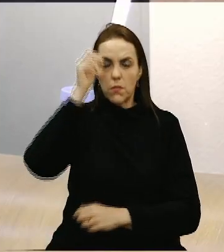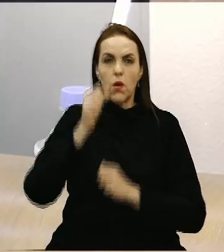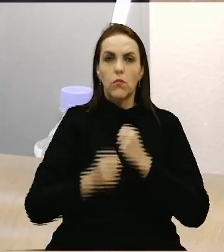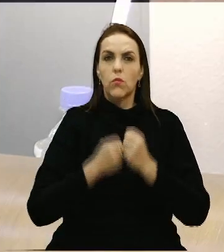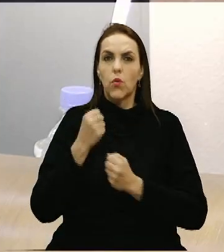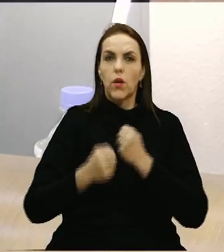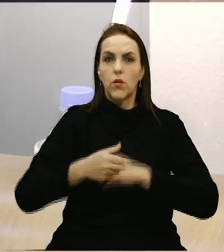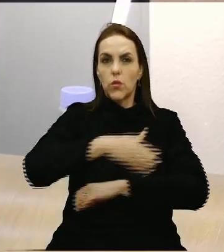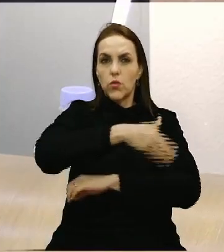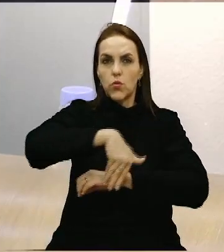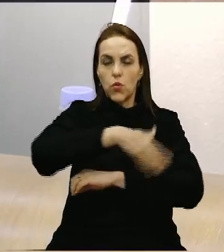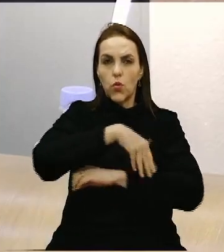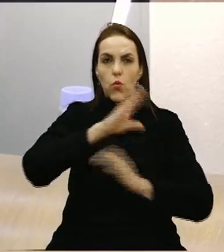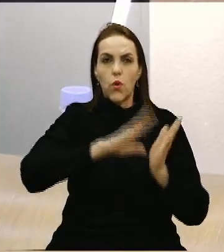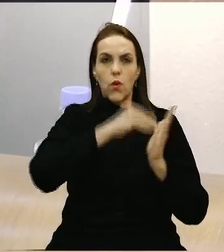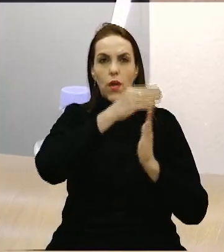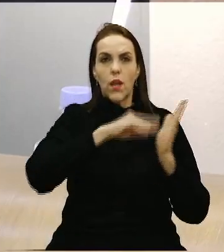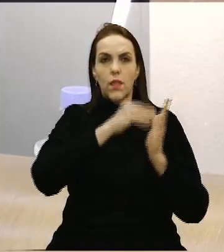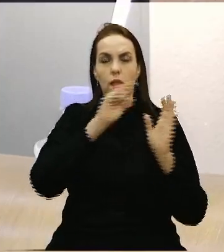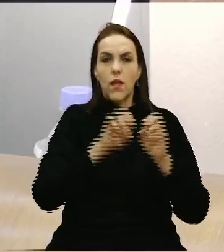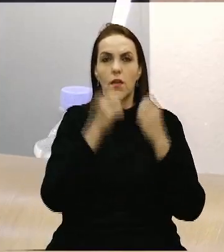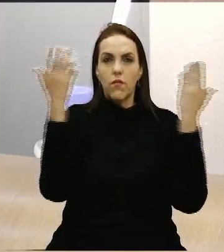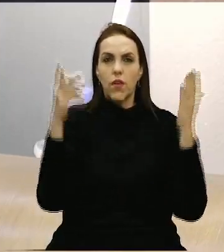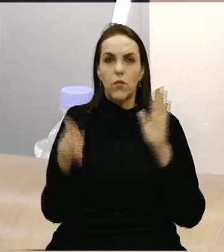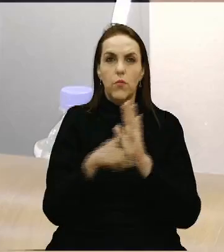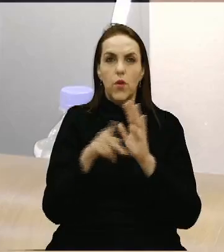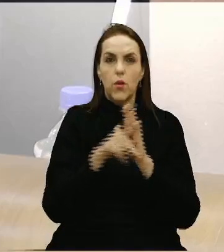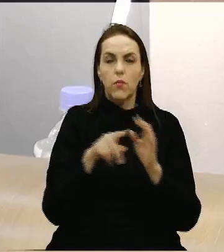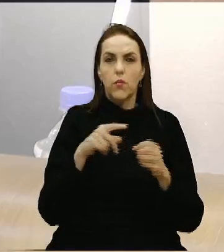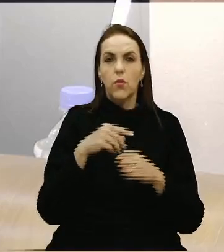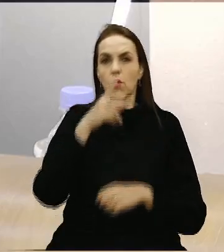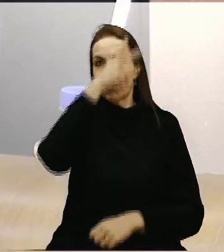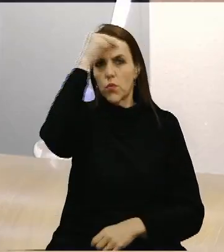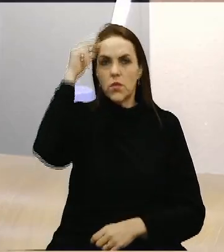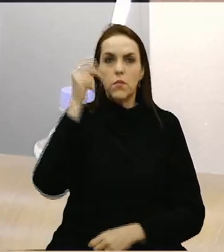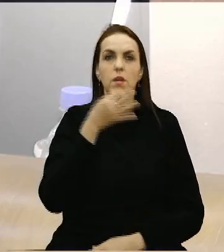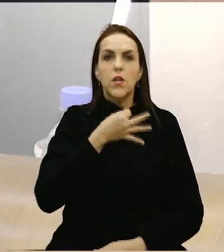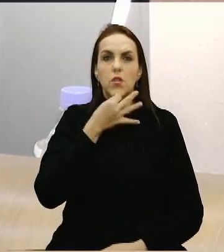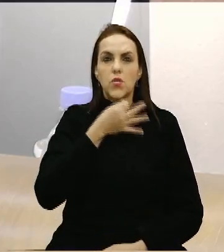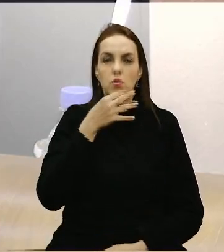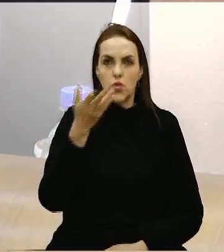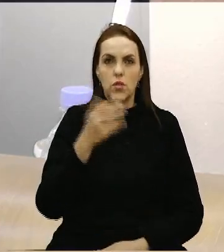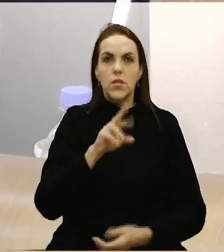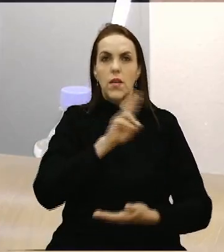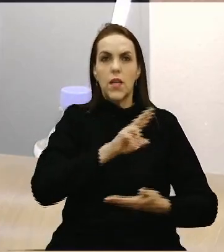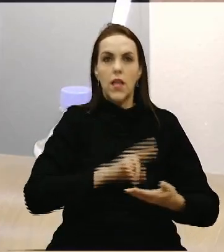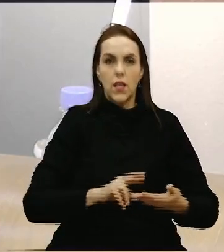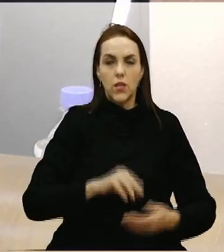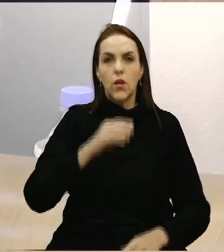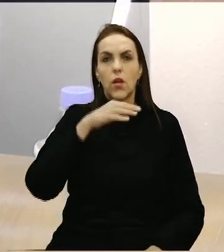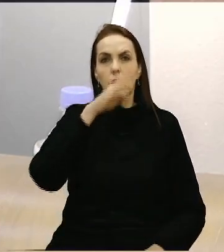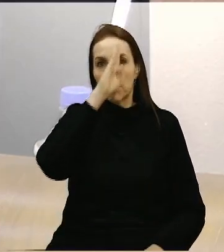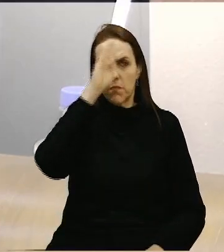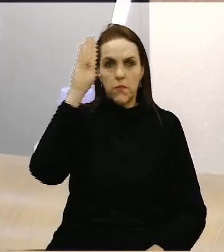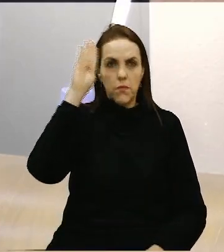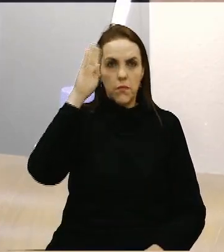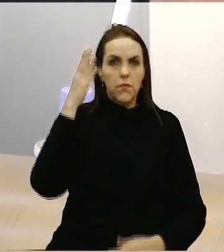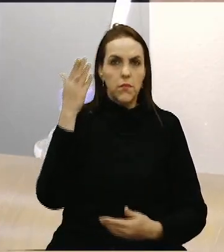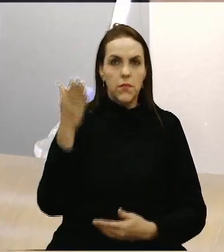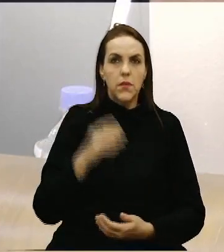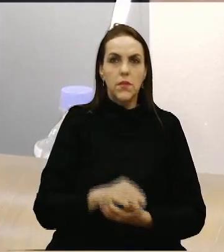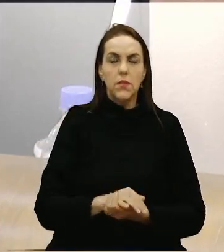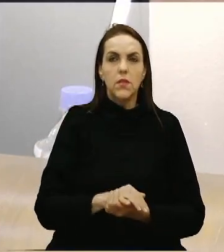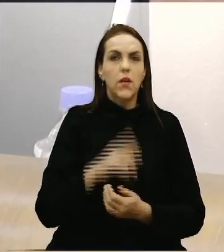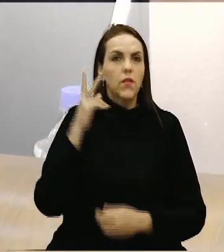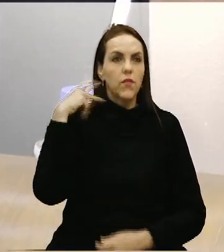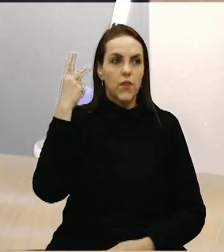eventos do município de Caxias do Sul. Relator, vereador Adriano Bressan. Ad-hoc,